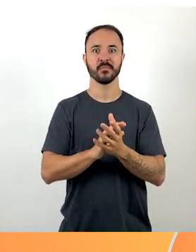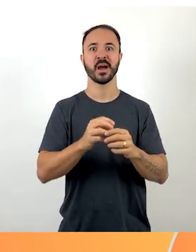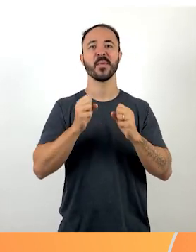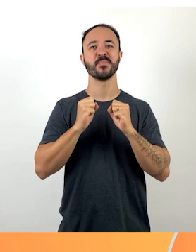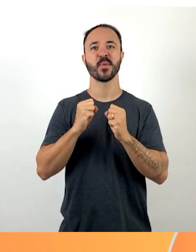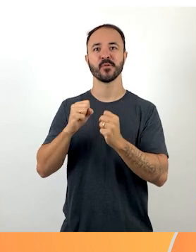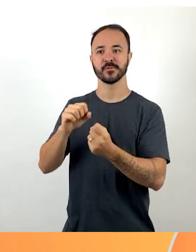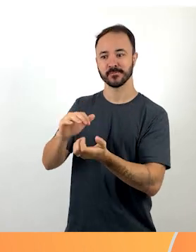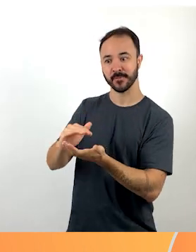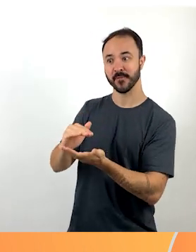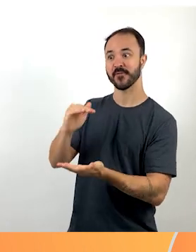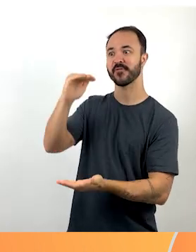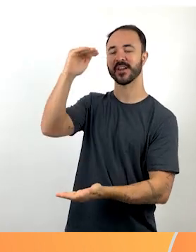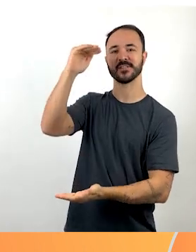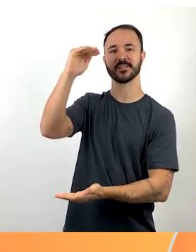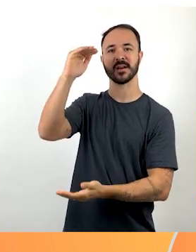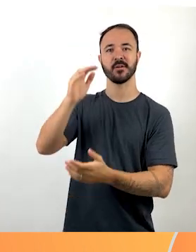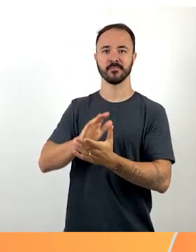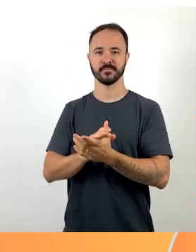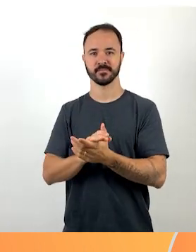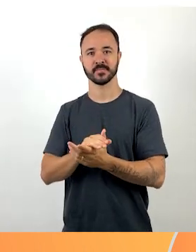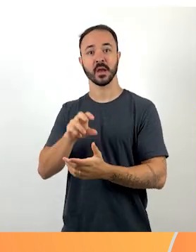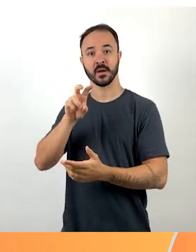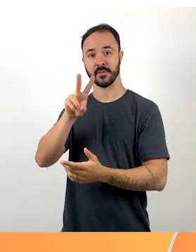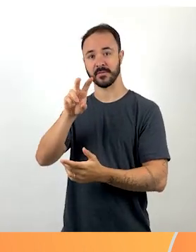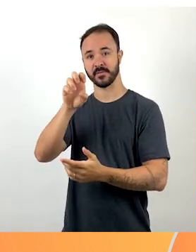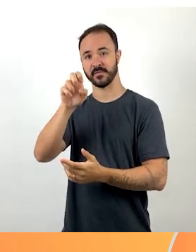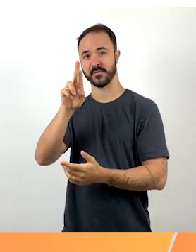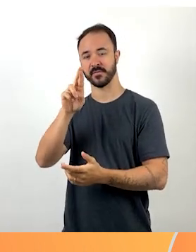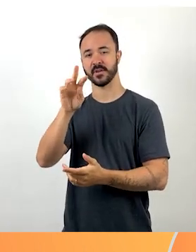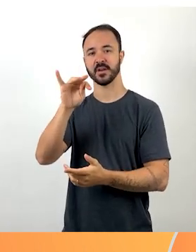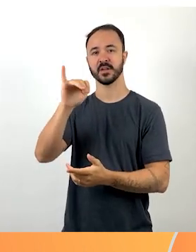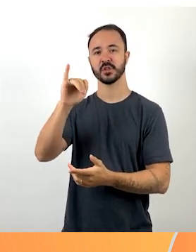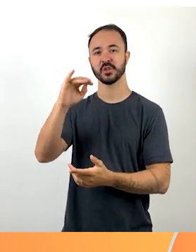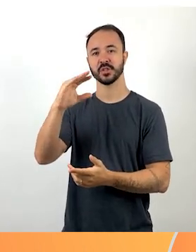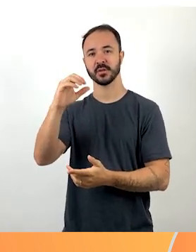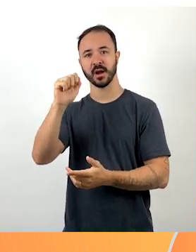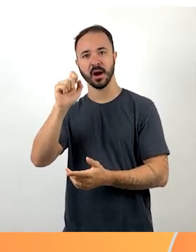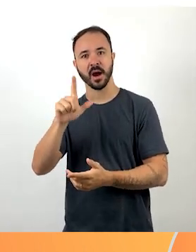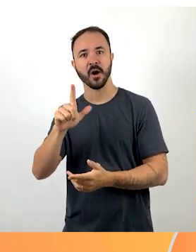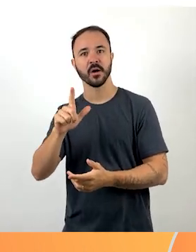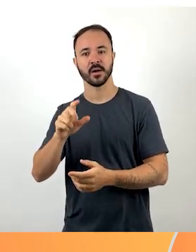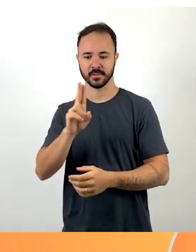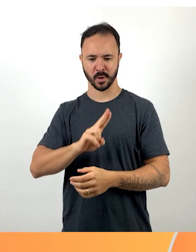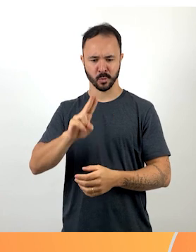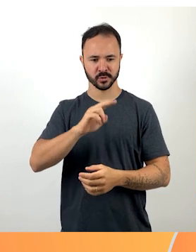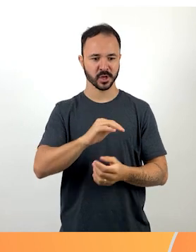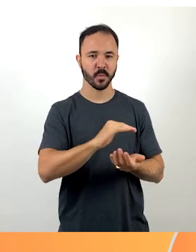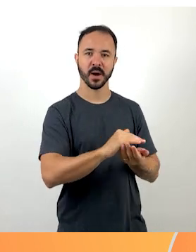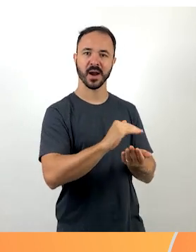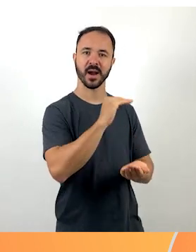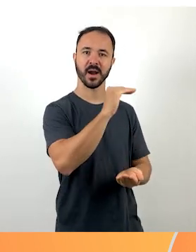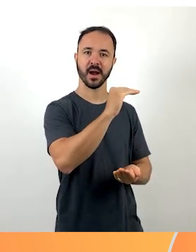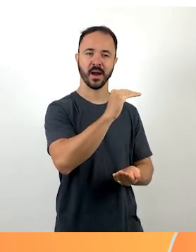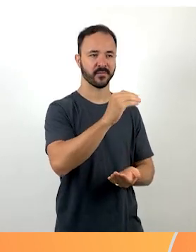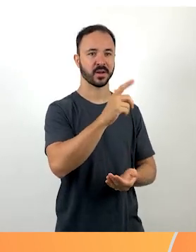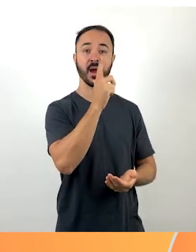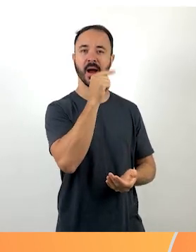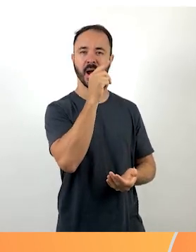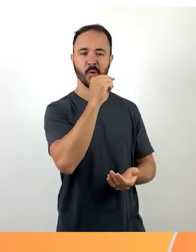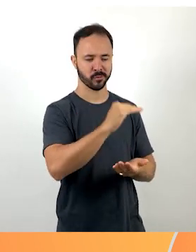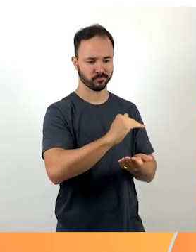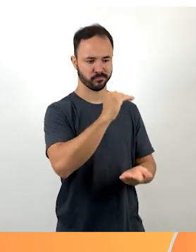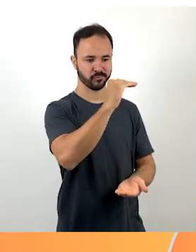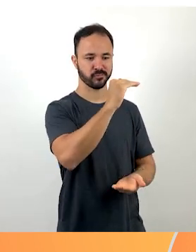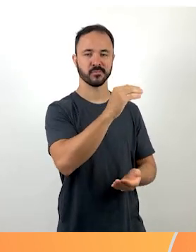utilizar garrafas PET, que seriam descartadas no meio ambiente, que seriam descartadas no lixo comum, e foi utilizada como